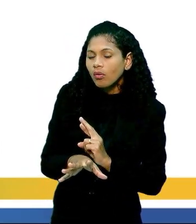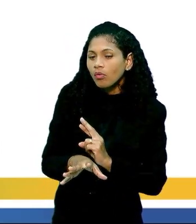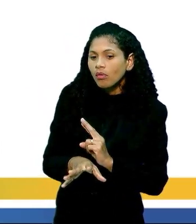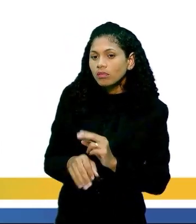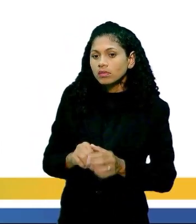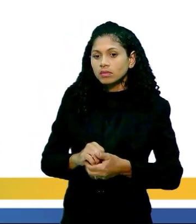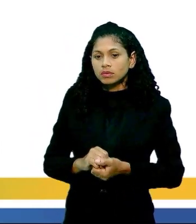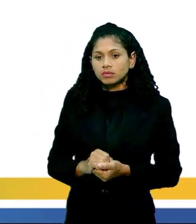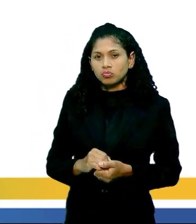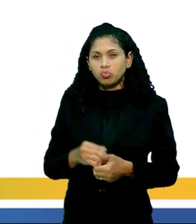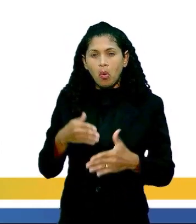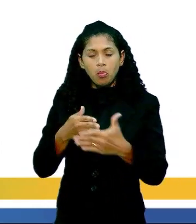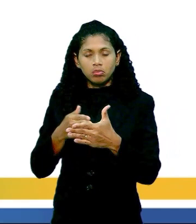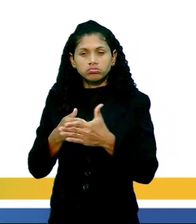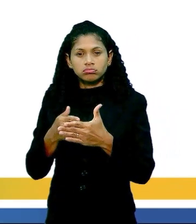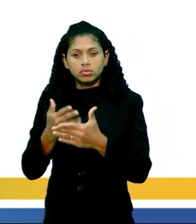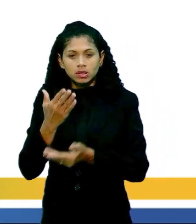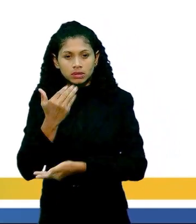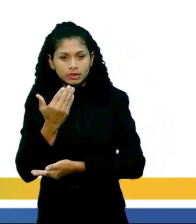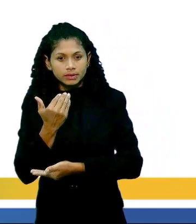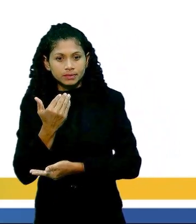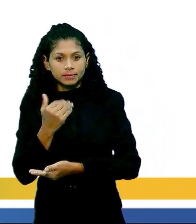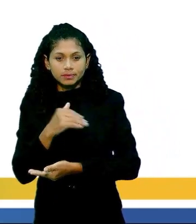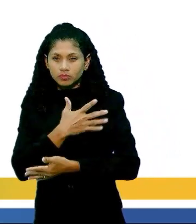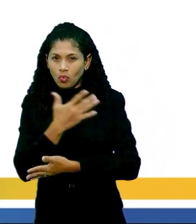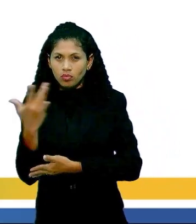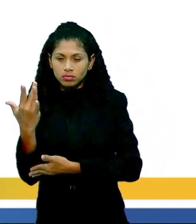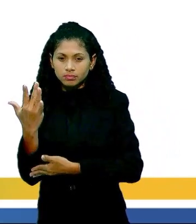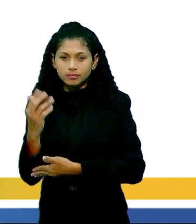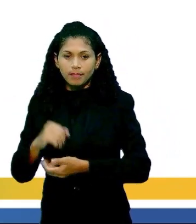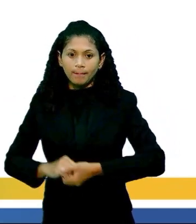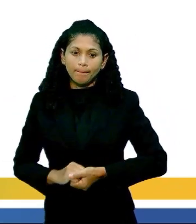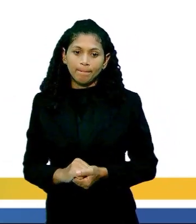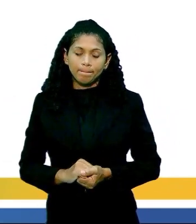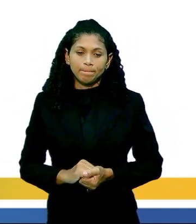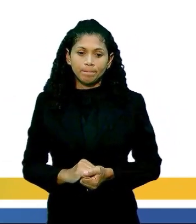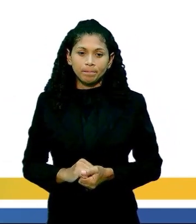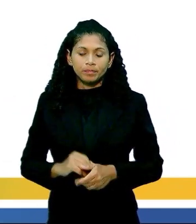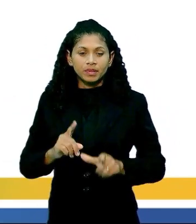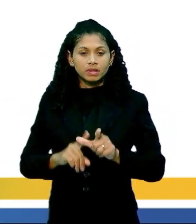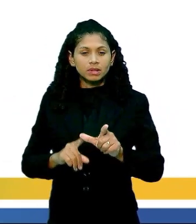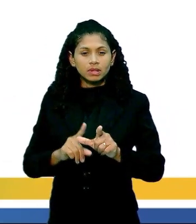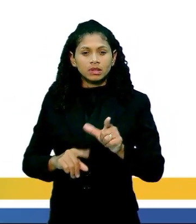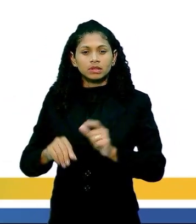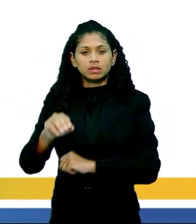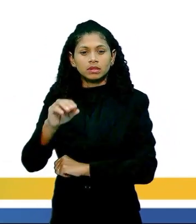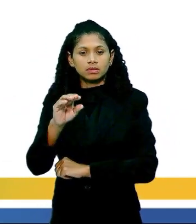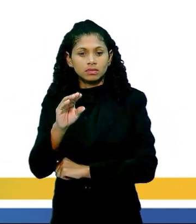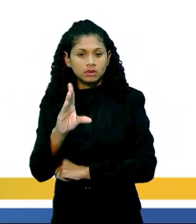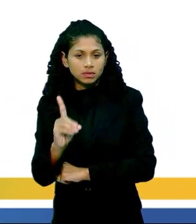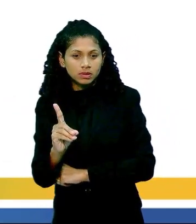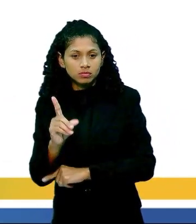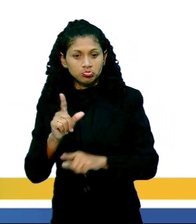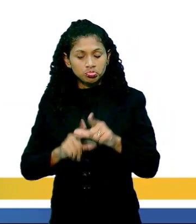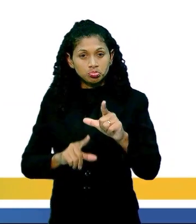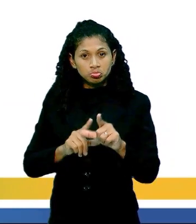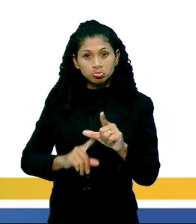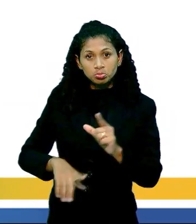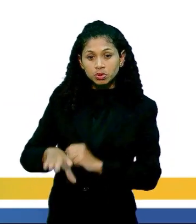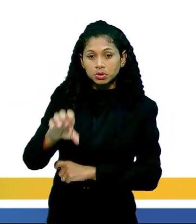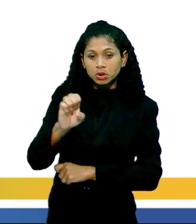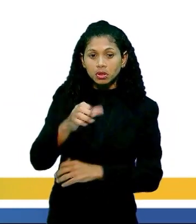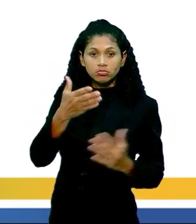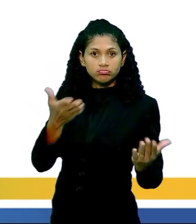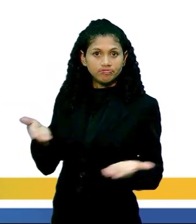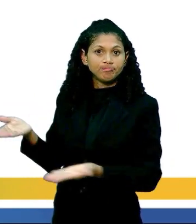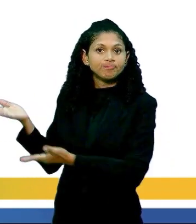exponencialmente. Não sofreu a ação da resistência ambiental, por isso conseguiu se fixar. Não, ele parou de crescer. Então ele sofreu alteração